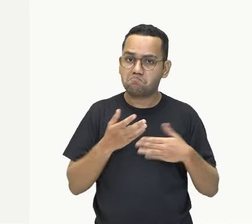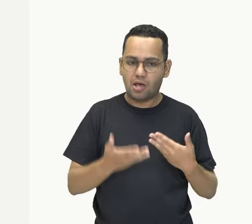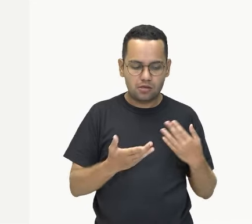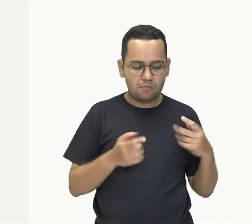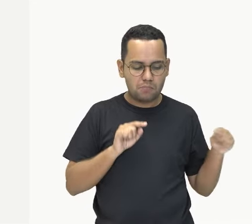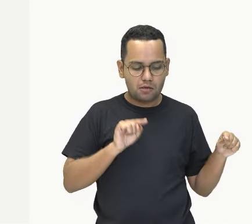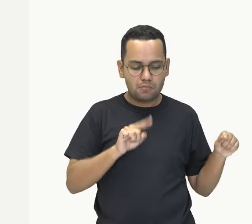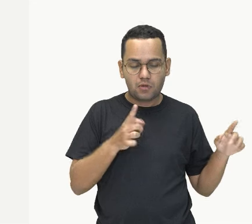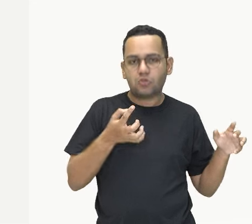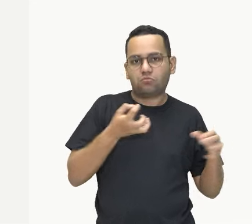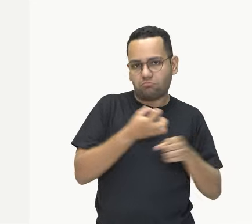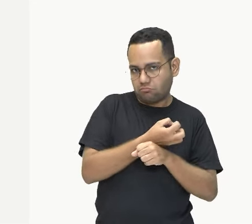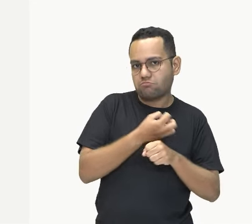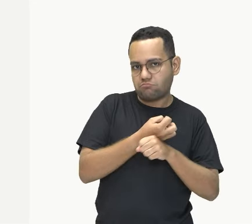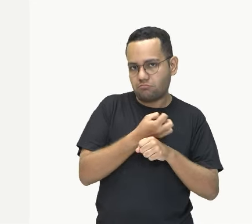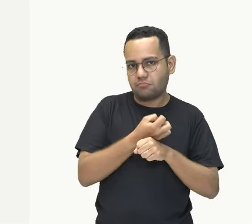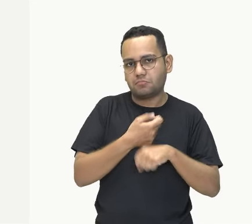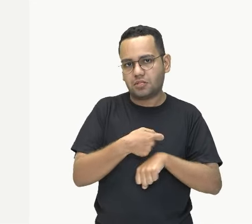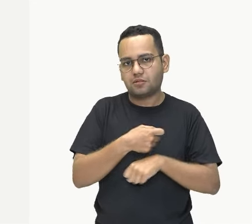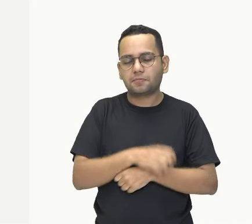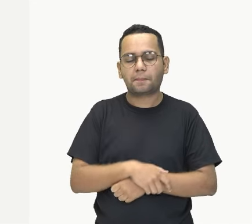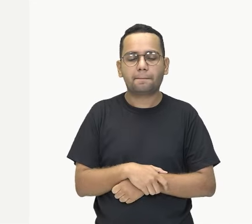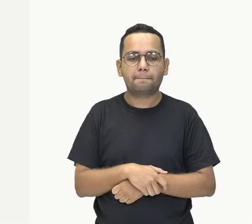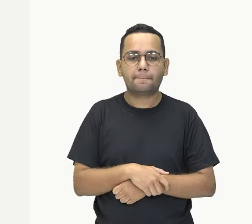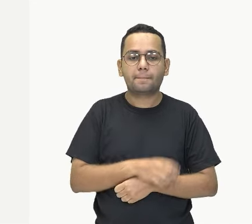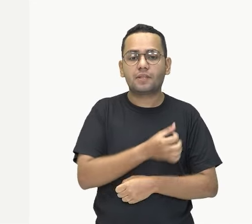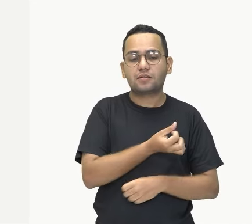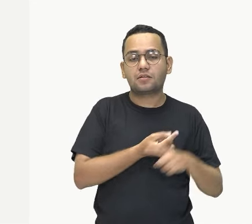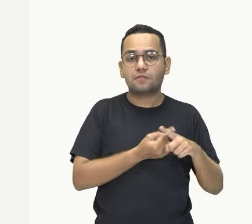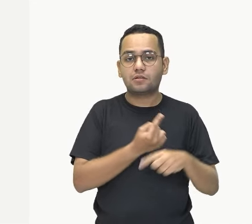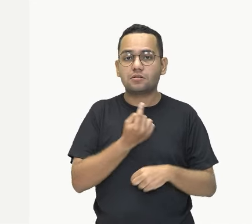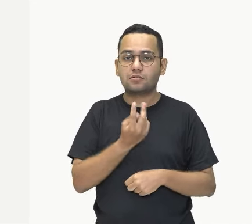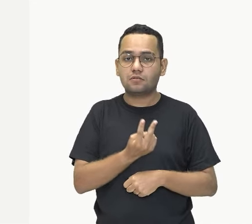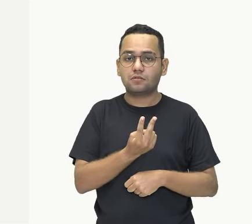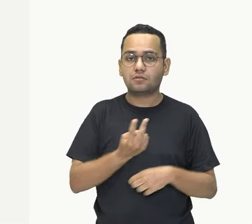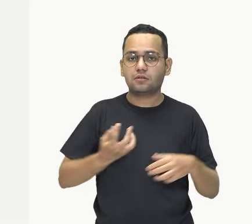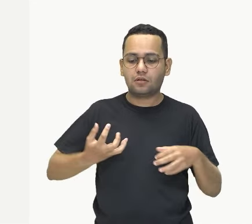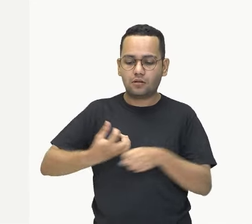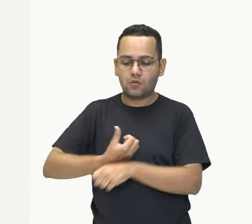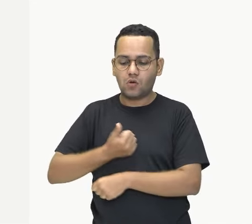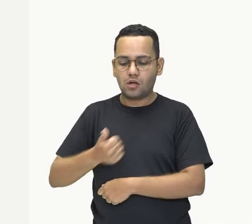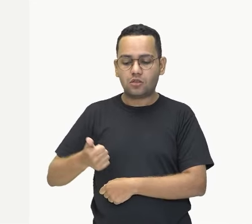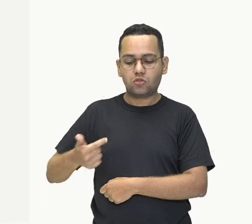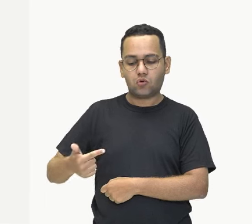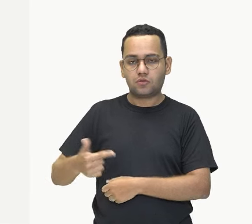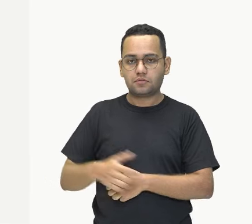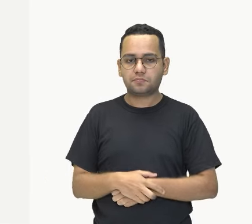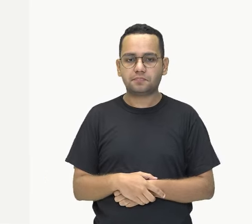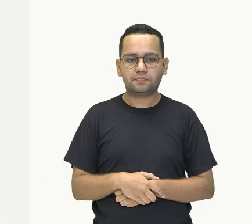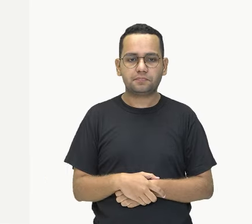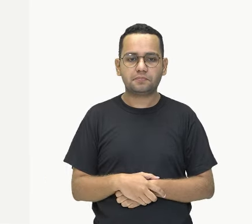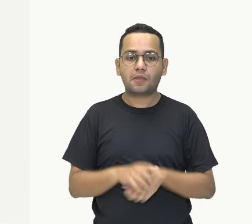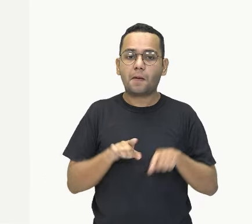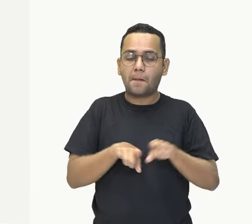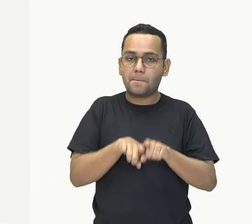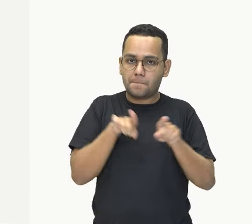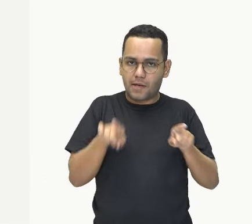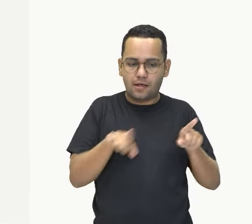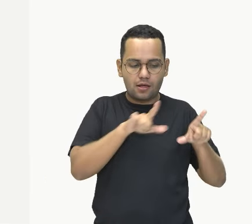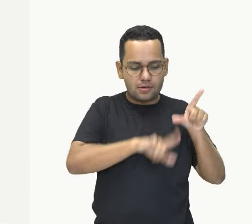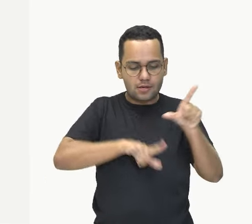multiplicar os meus coeficientes. 6 vezes 2, 12. Porém, como a minha parte literal